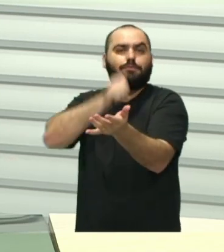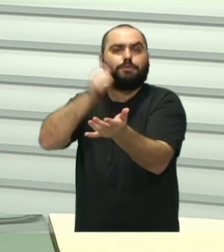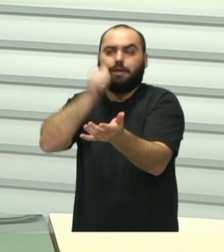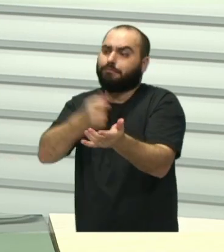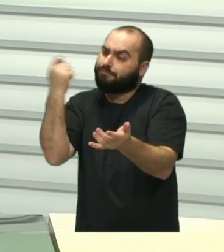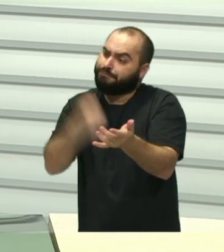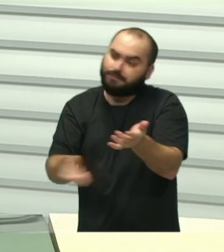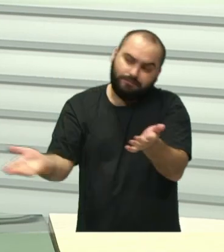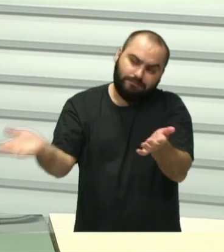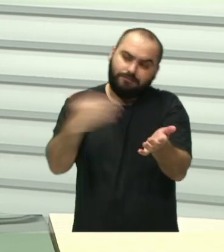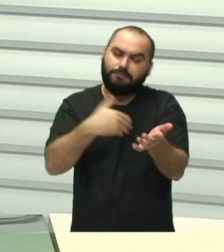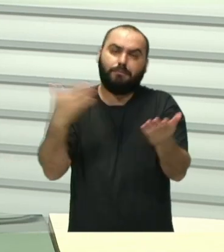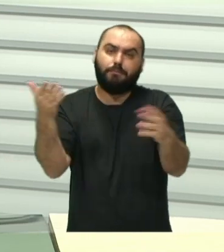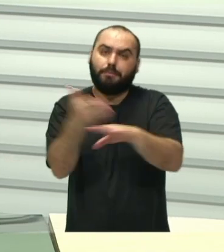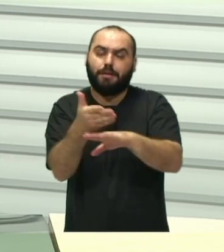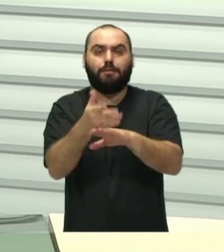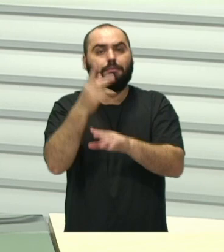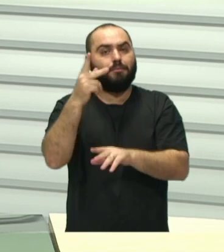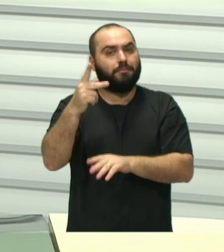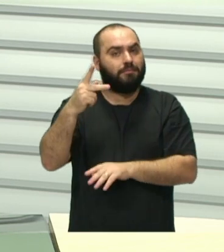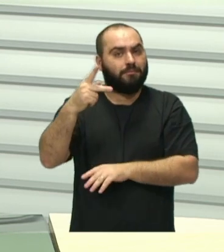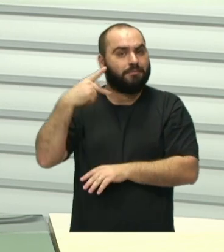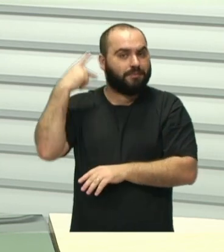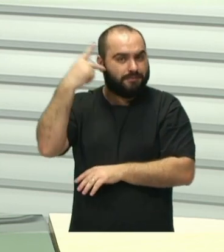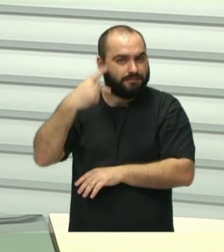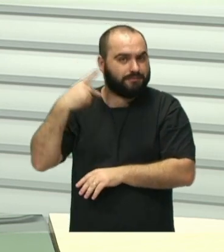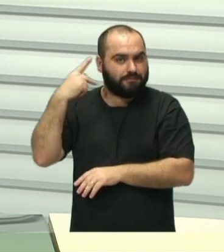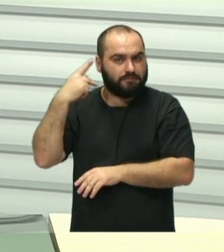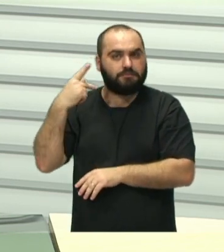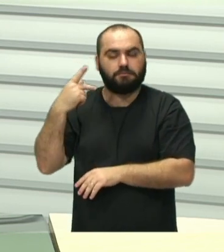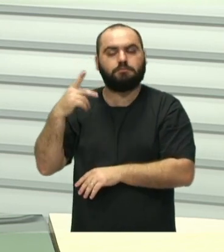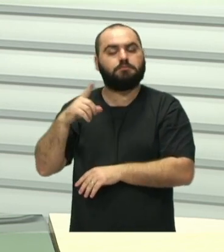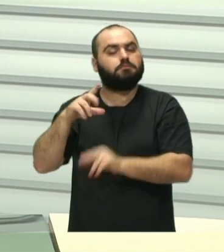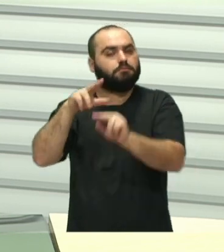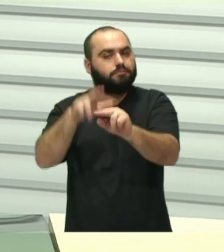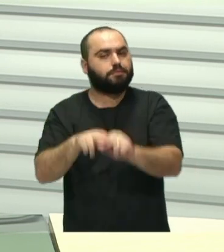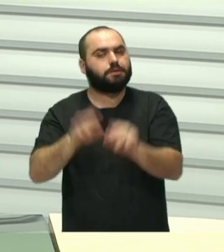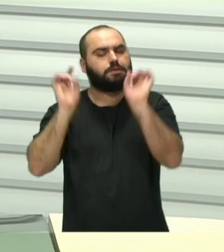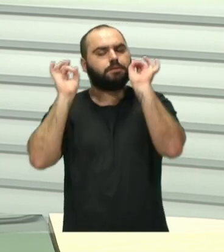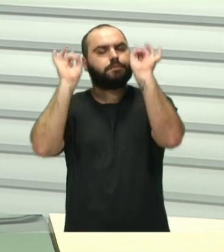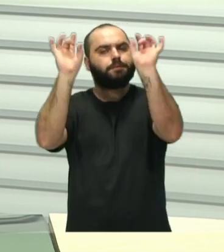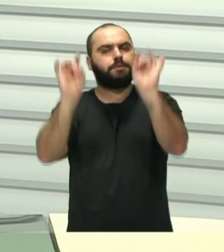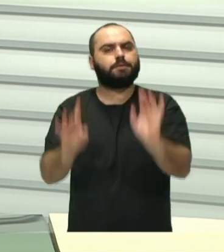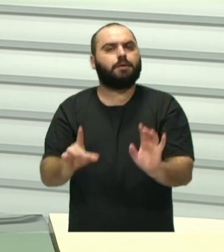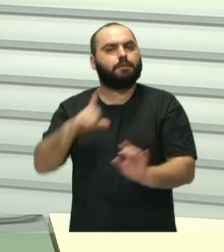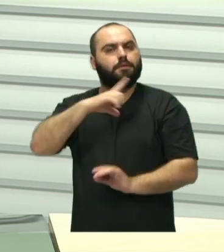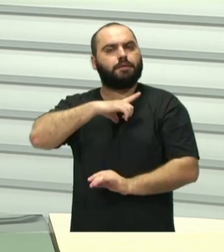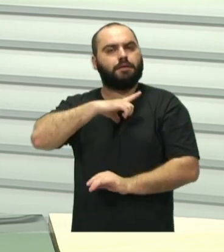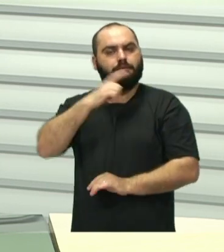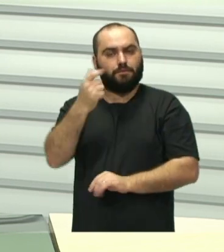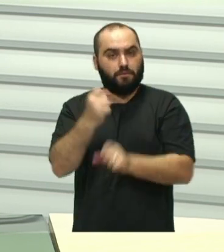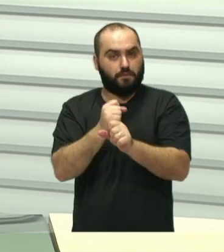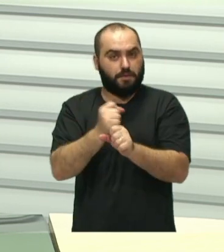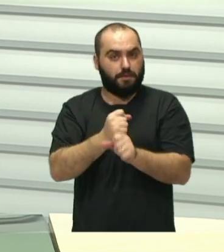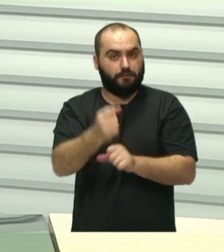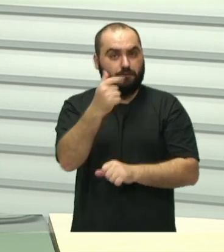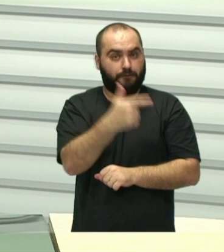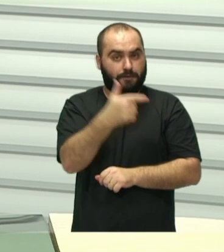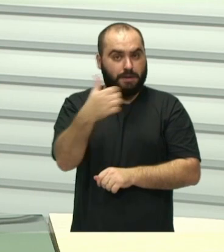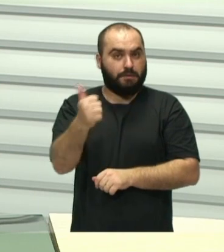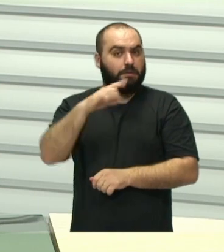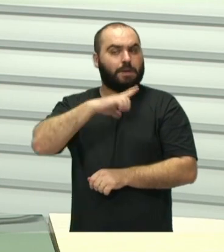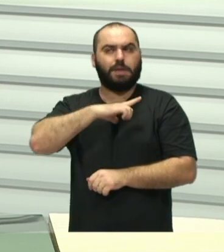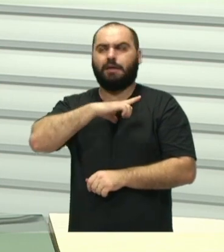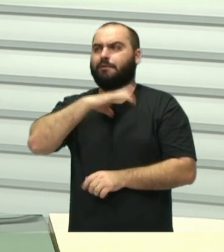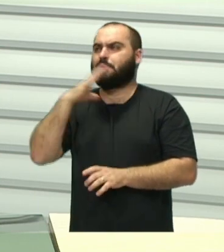é participar da política então foram muitos felizes mas deixa eu quero deixar esse registro especial que nesse ano 2021 nós